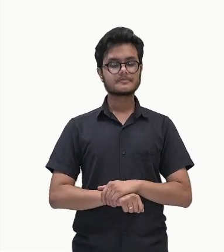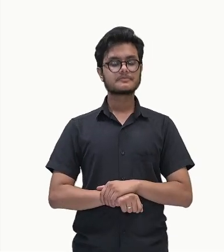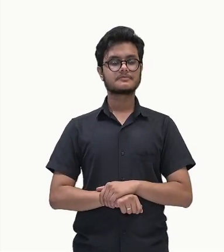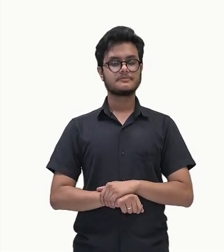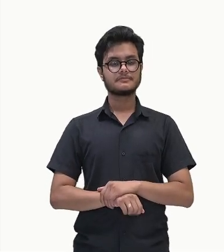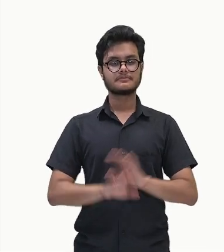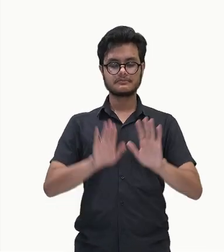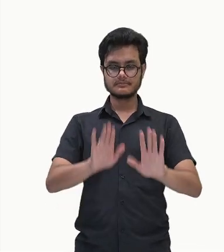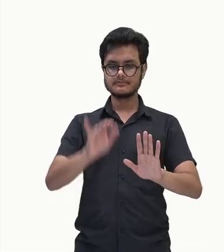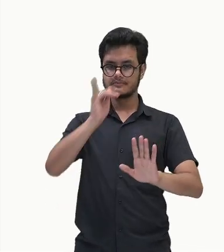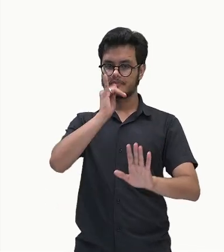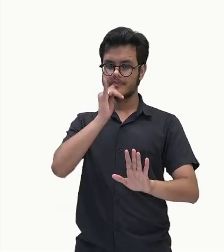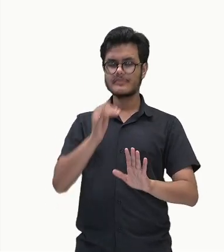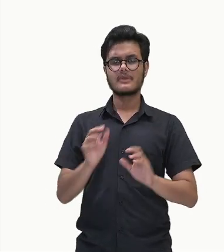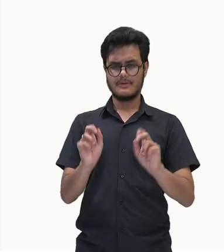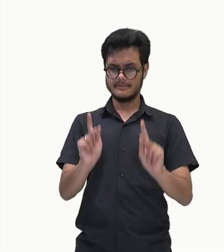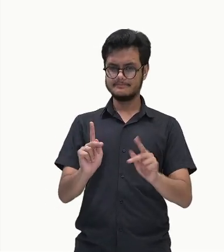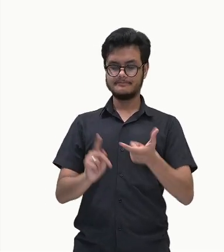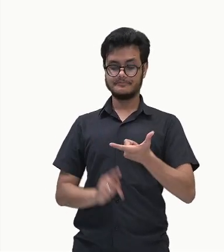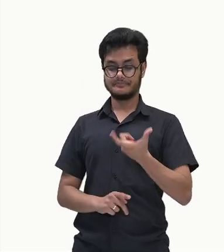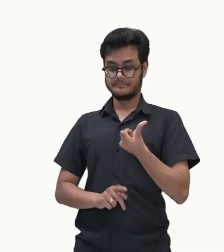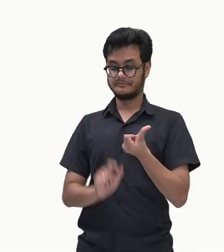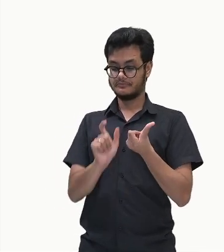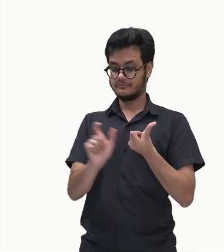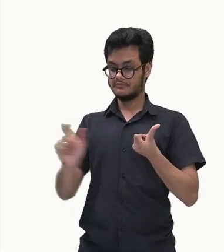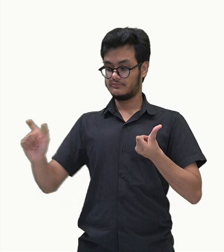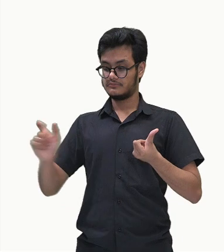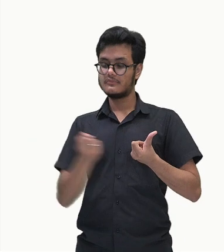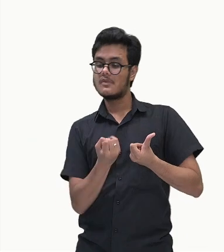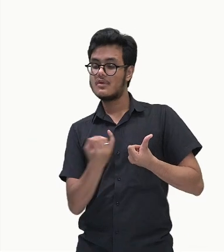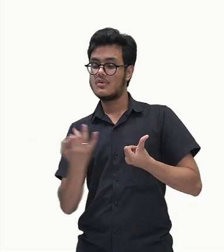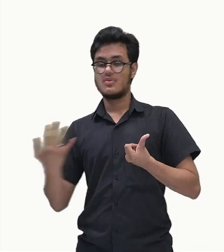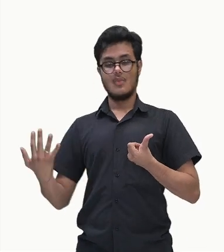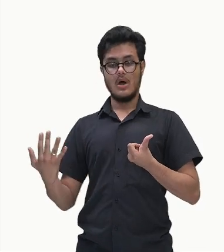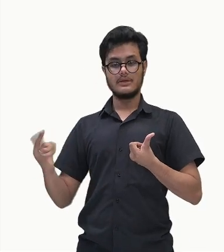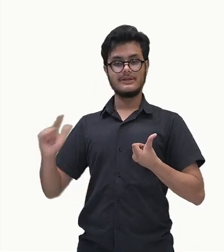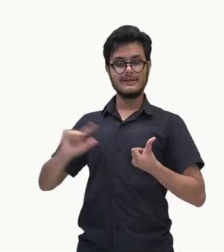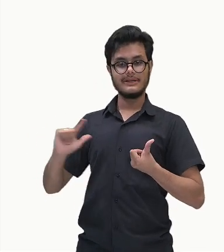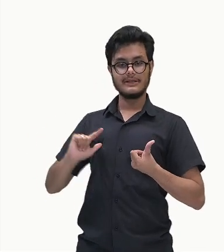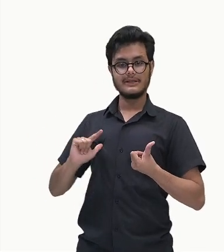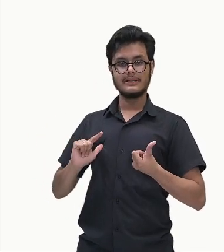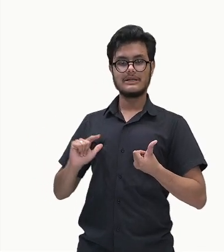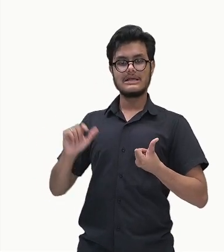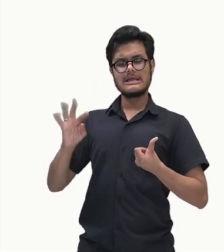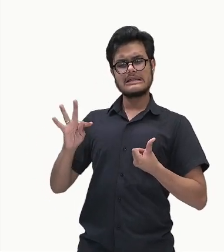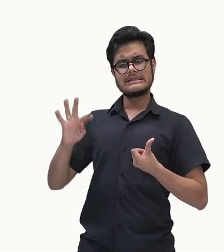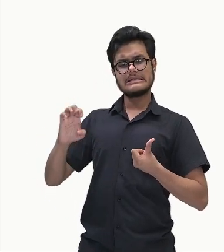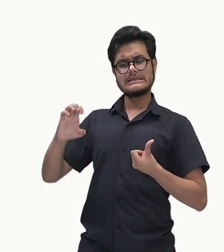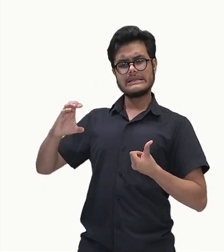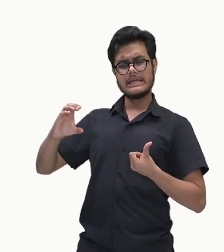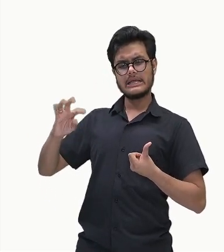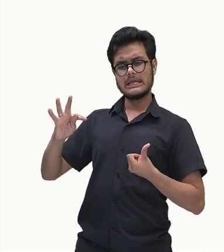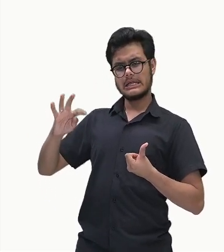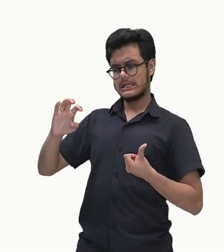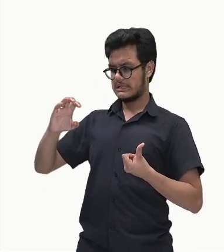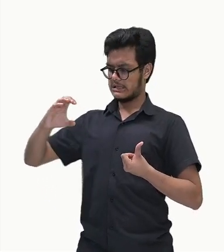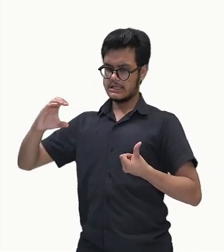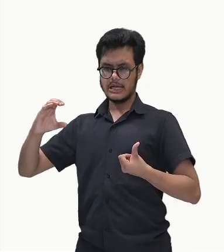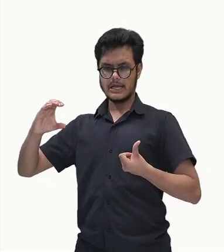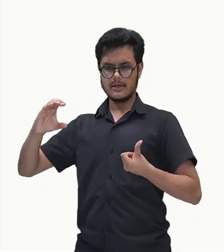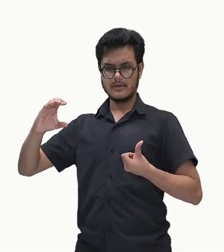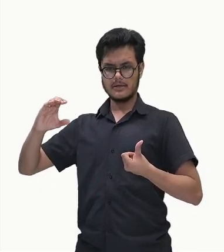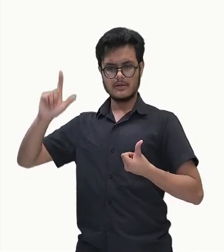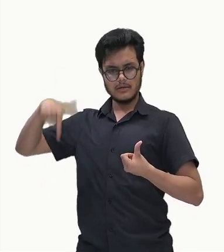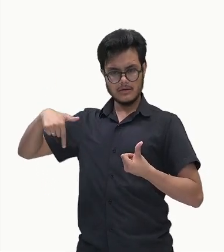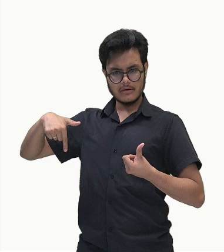entre eles entre esses anagramas consta o anagrama tec tec ou seja letra T é